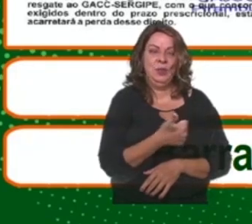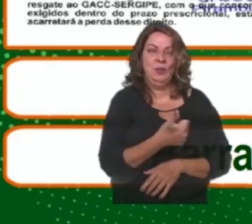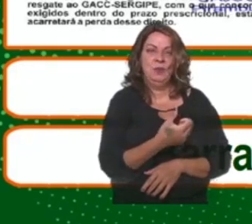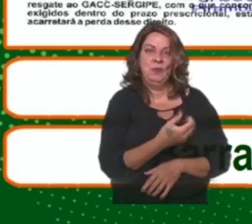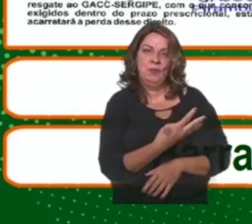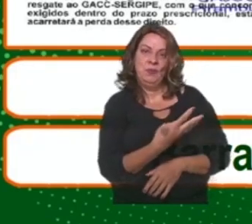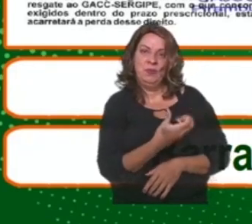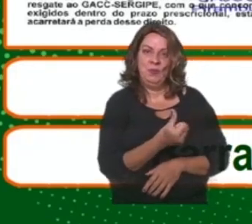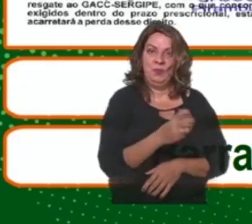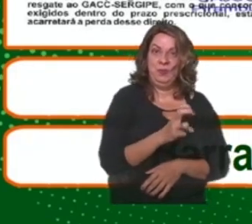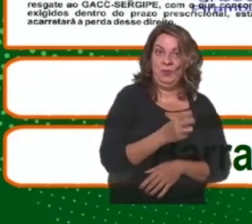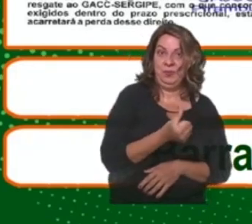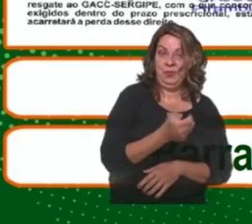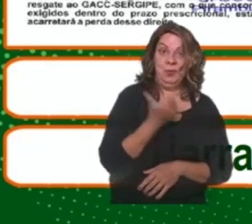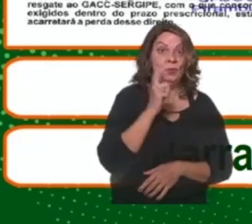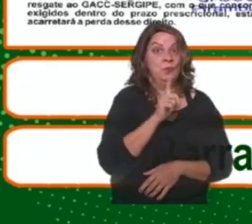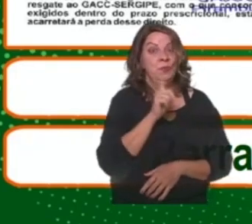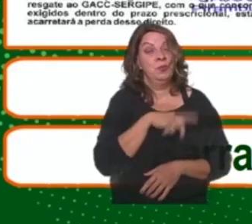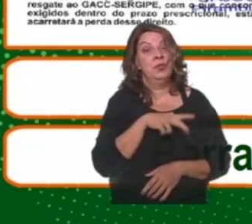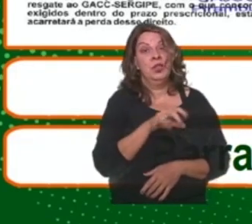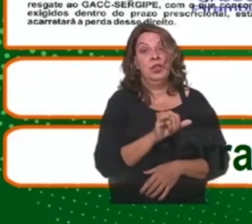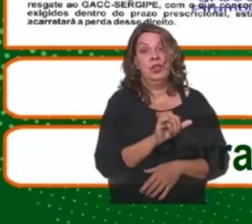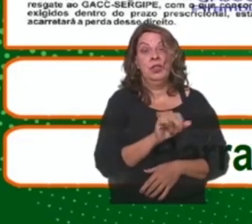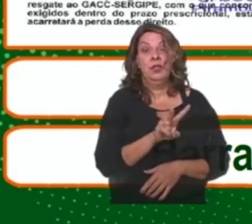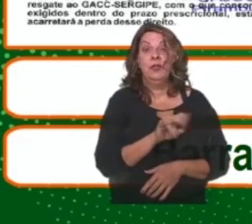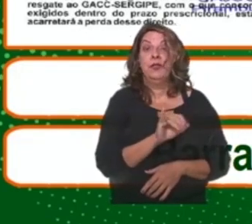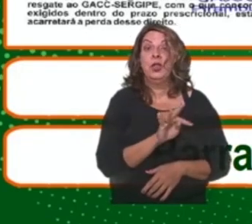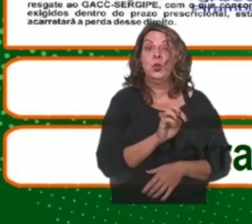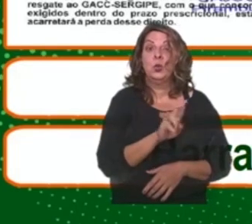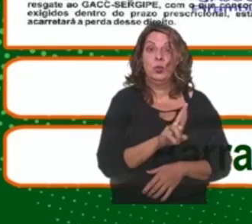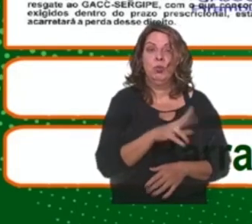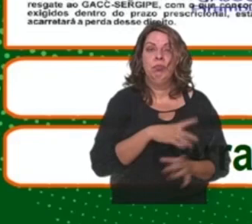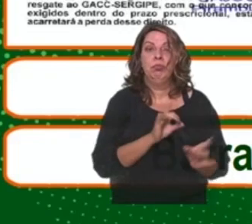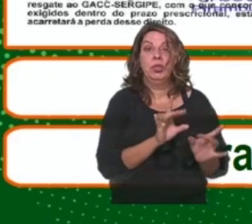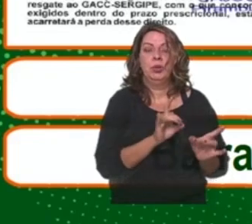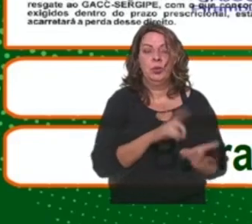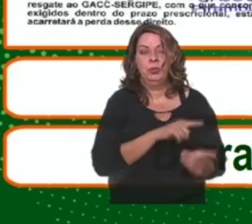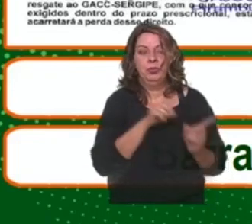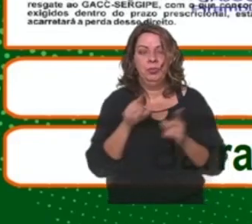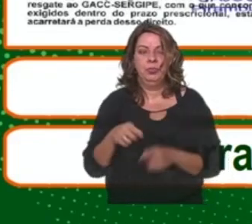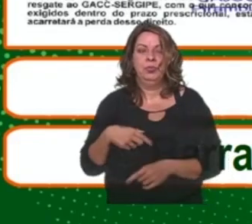614656 e ela leva R$500. O Vitor foi o pé quente da Regional Barra dos Coqueiros. E aqui também o título é o